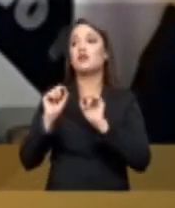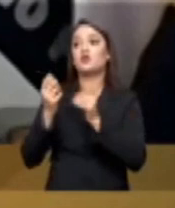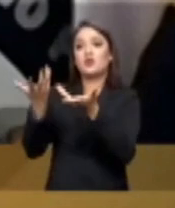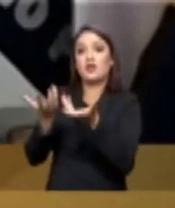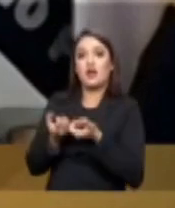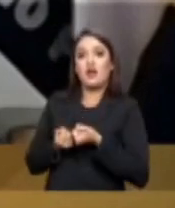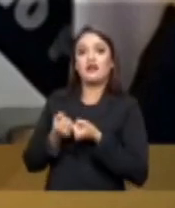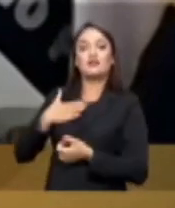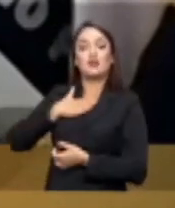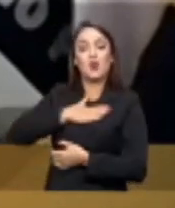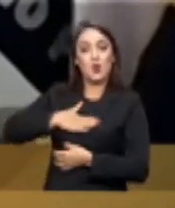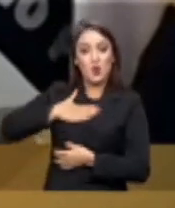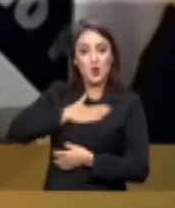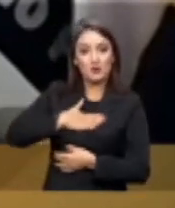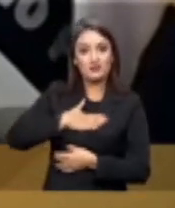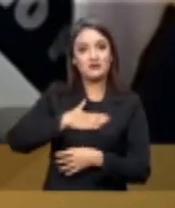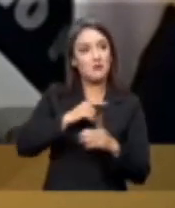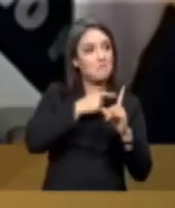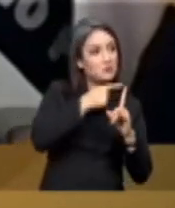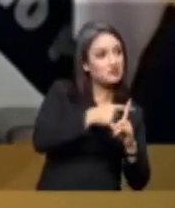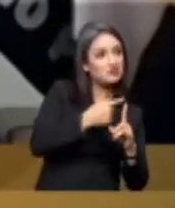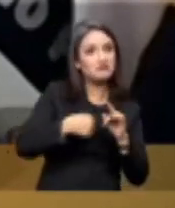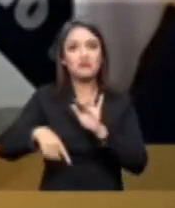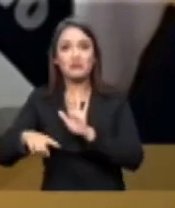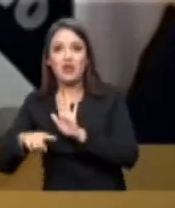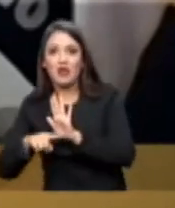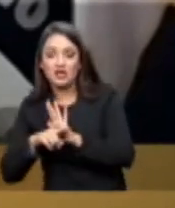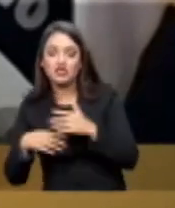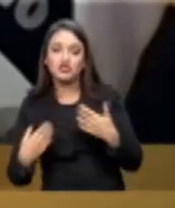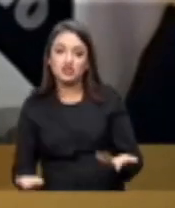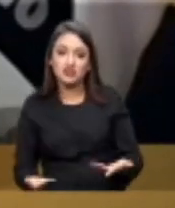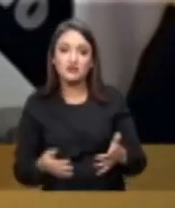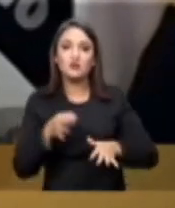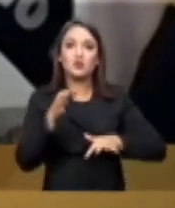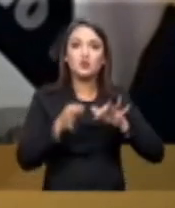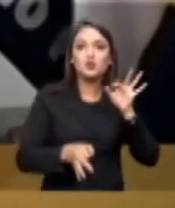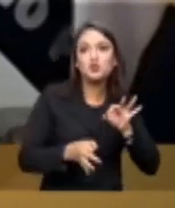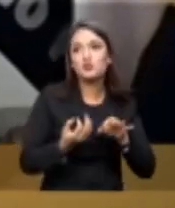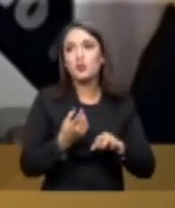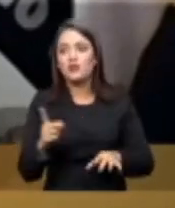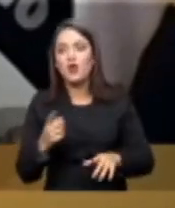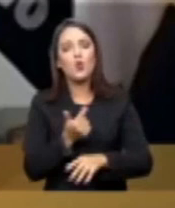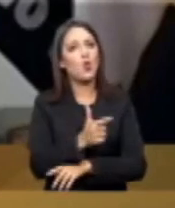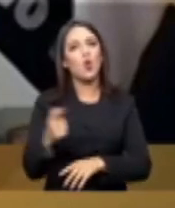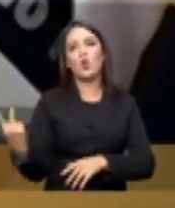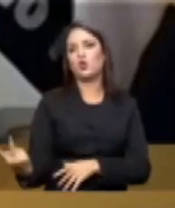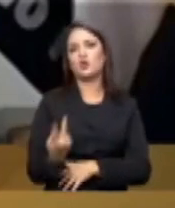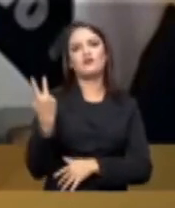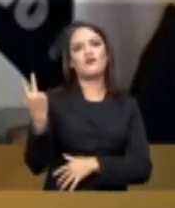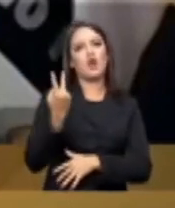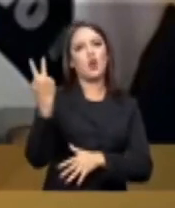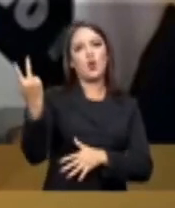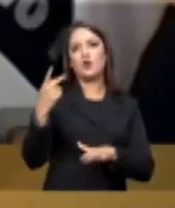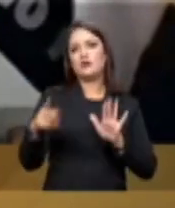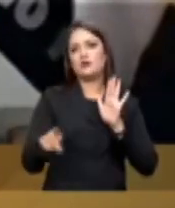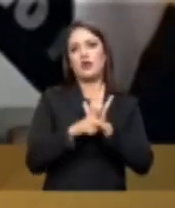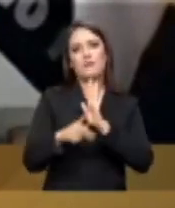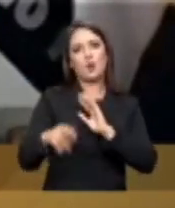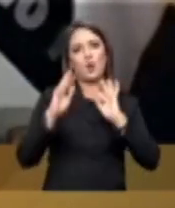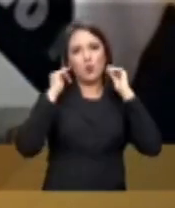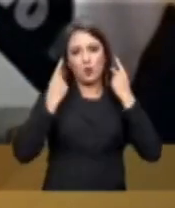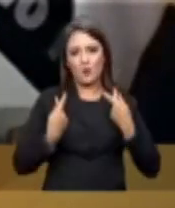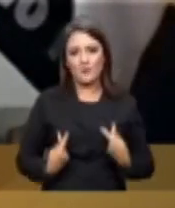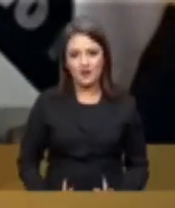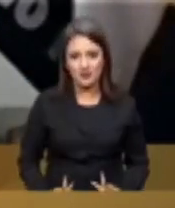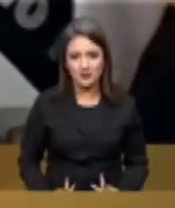aceitação do bem e do mal, do justo e do injusto e de outros valores que dignificam a natureza